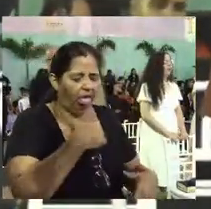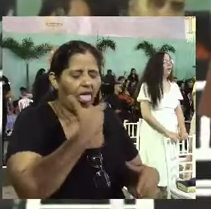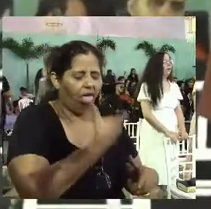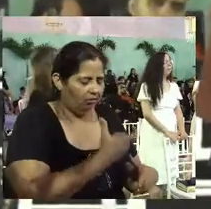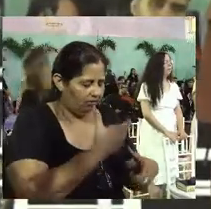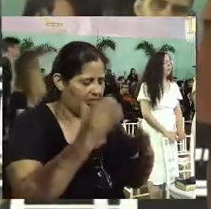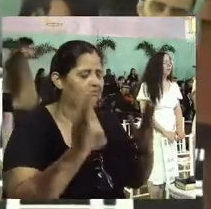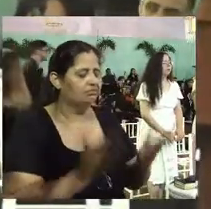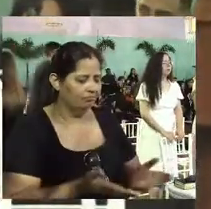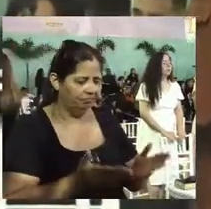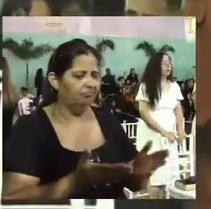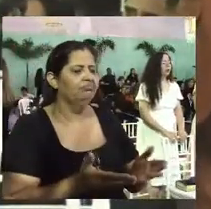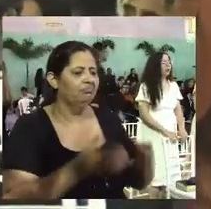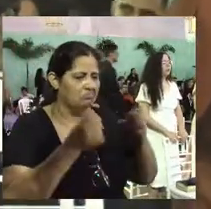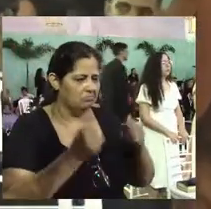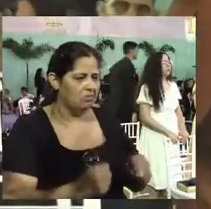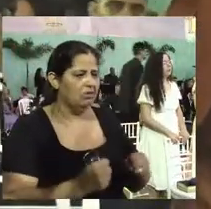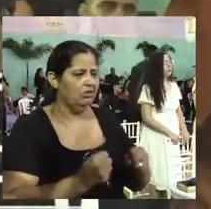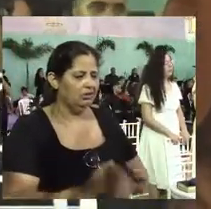vergonha